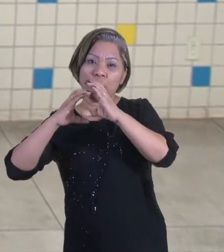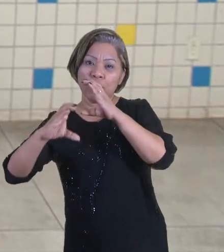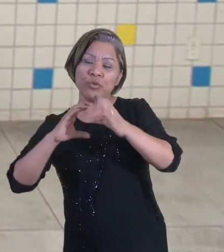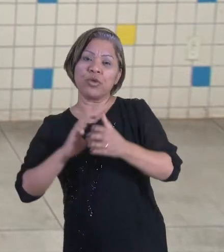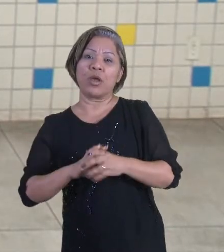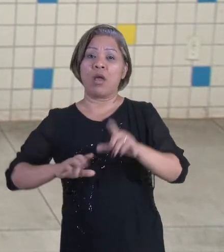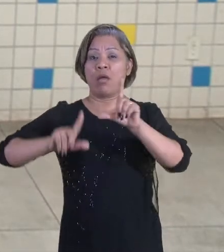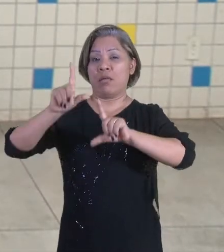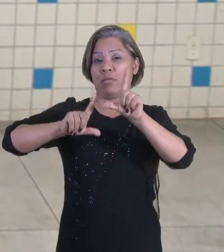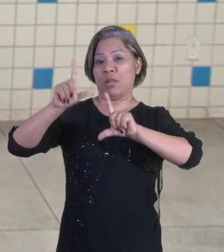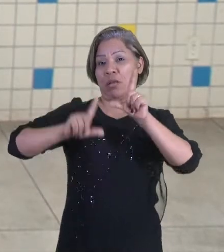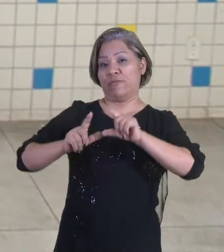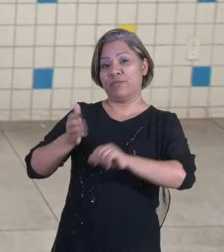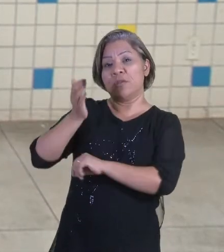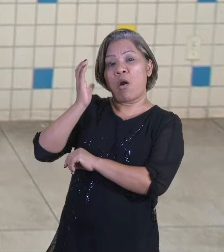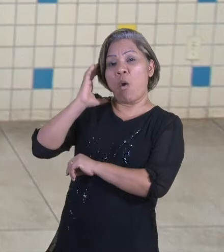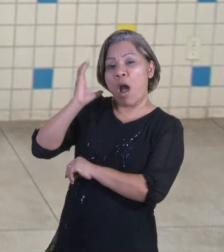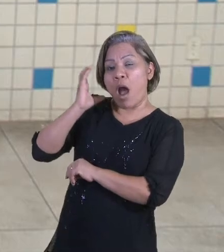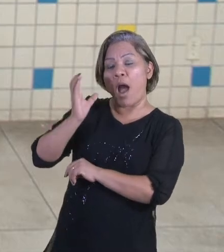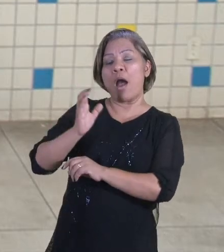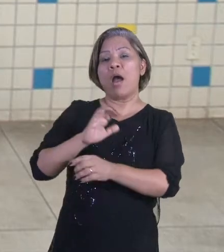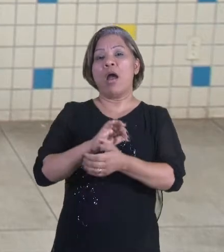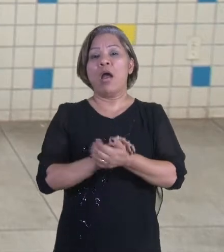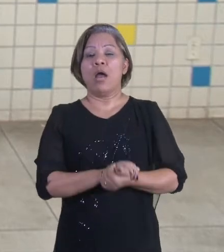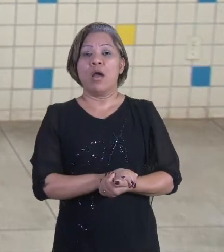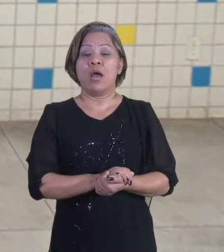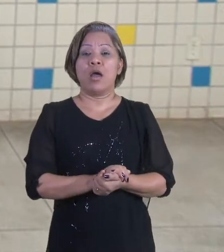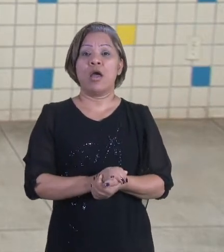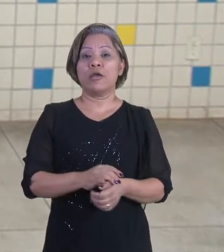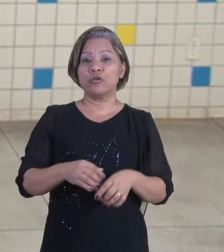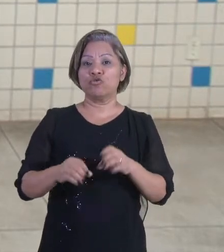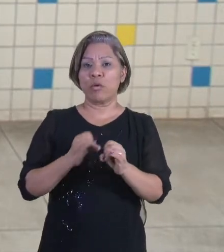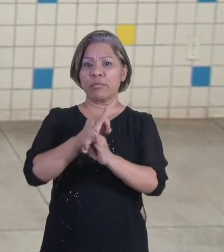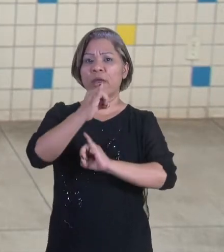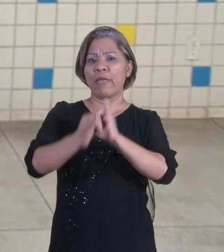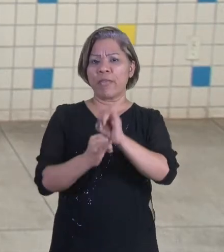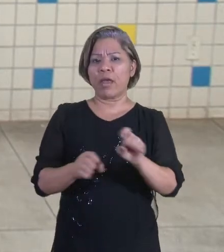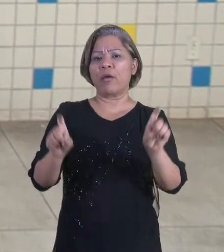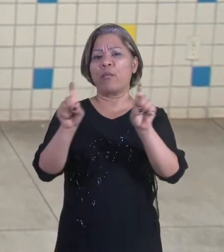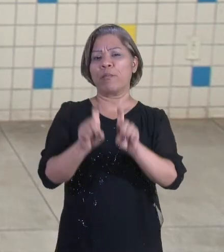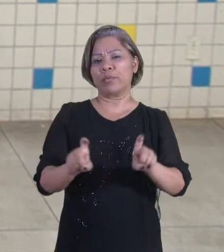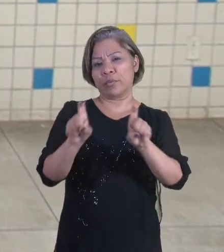rádio, internet, daí por diante, computadores, né? E ela é uma das mais